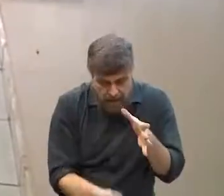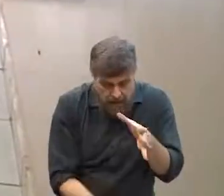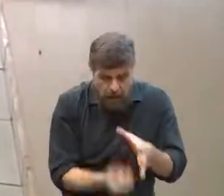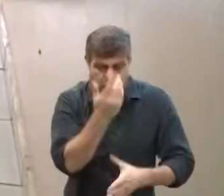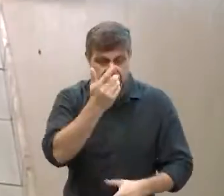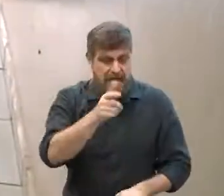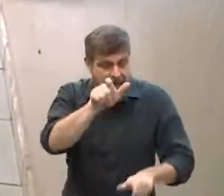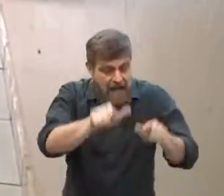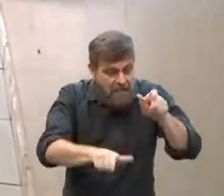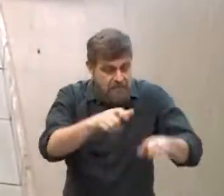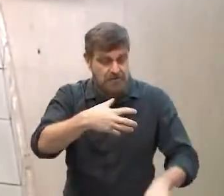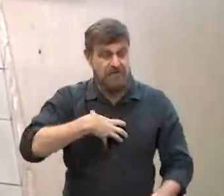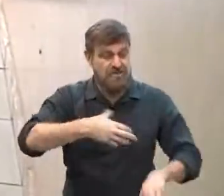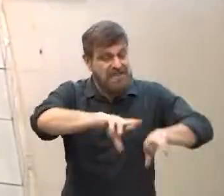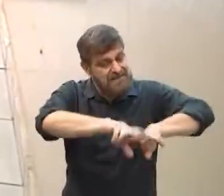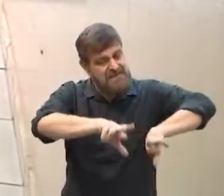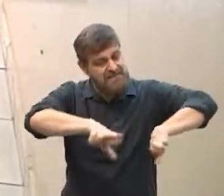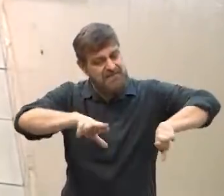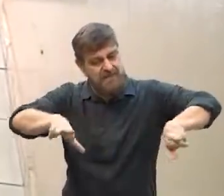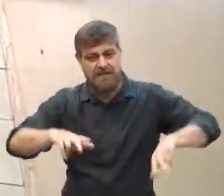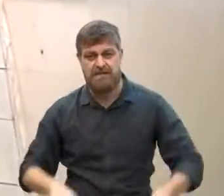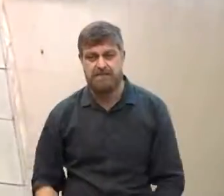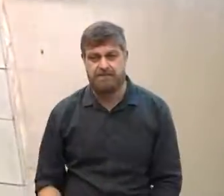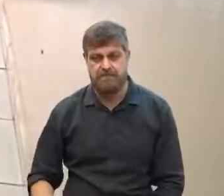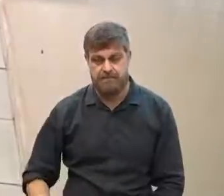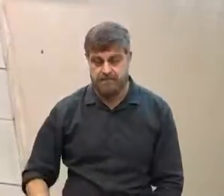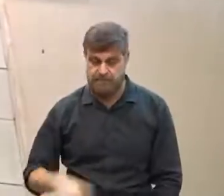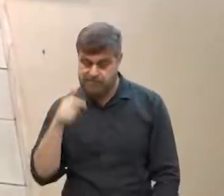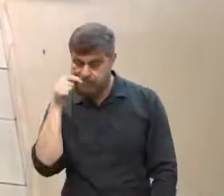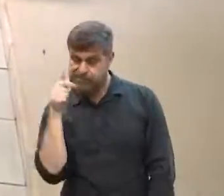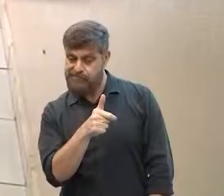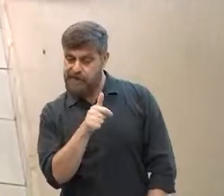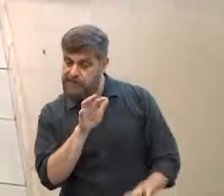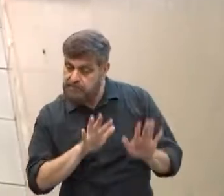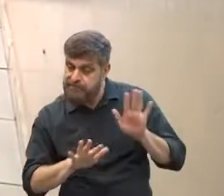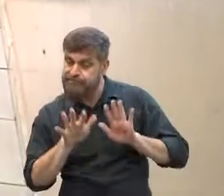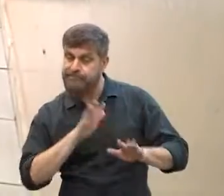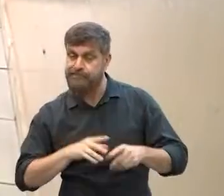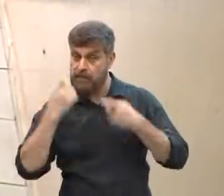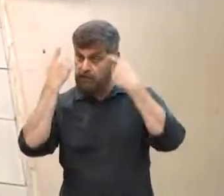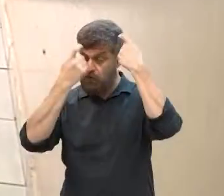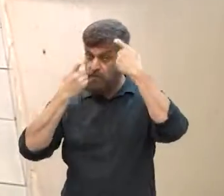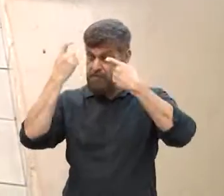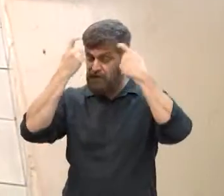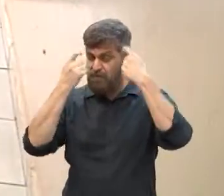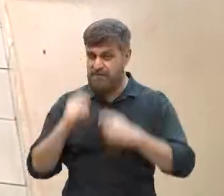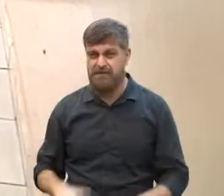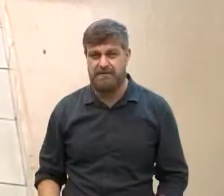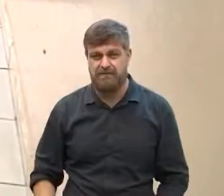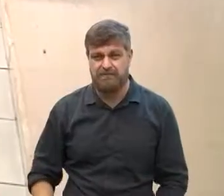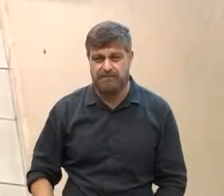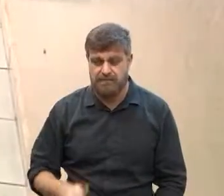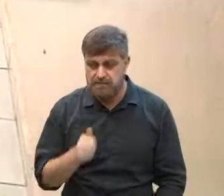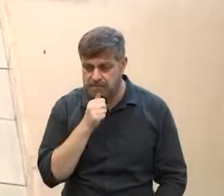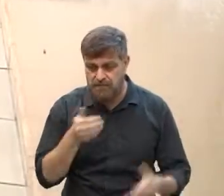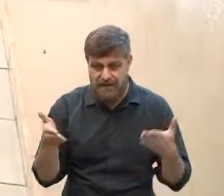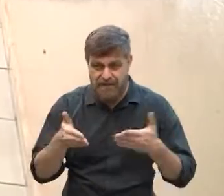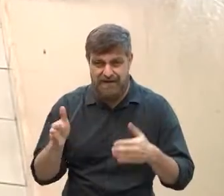da escola. Então eu vejo com muita preocupação esse processo,